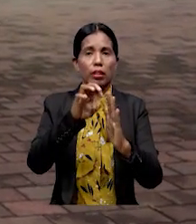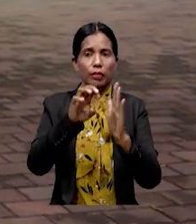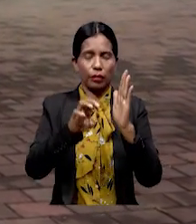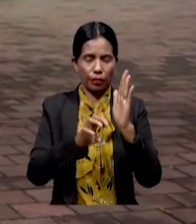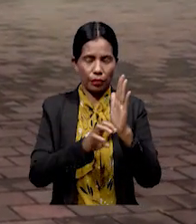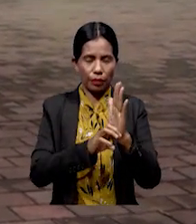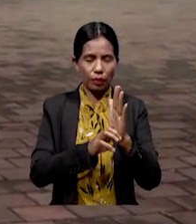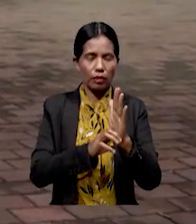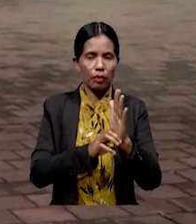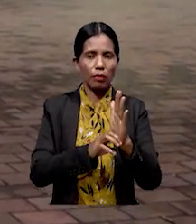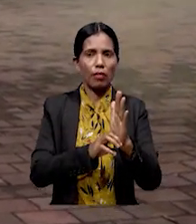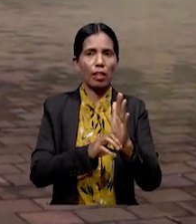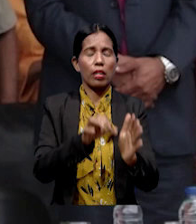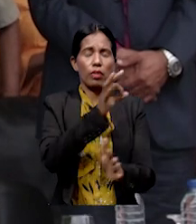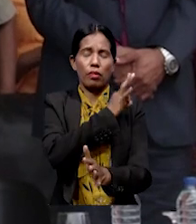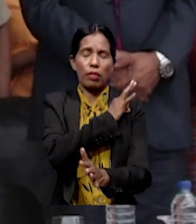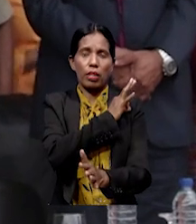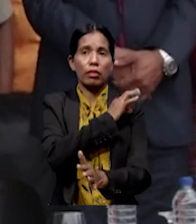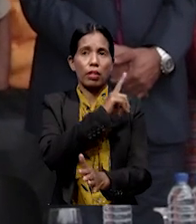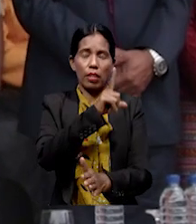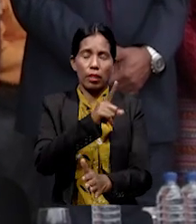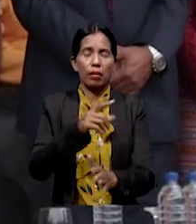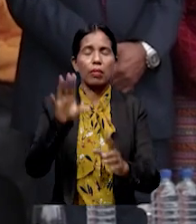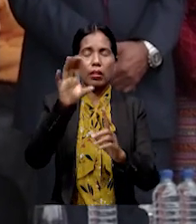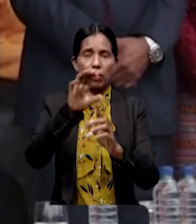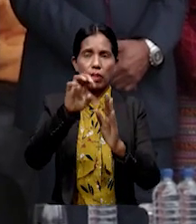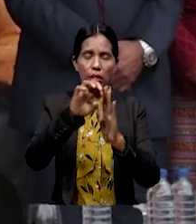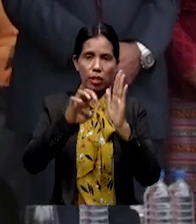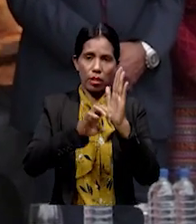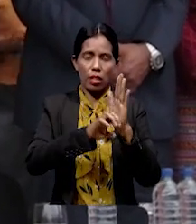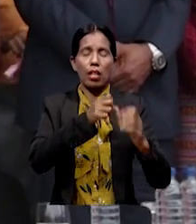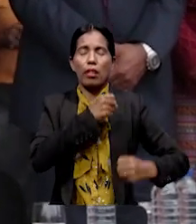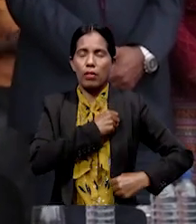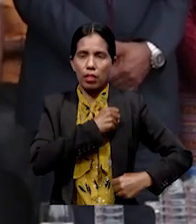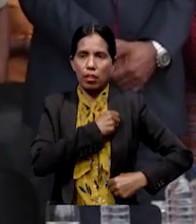FFDTL Major General Falo Ratelak, ba chefe estado maior general